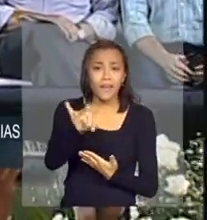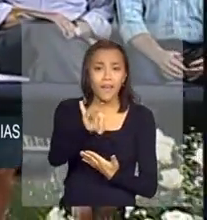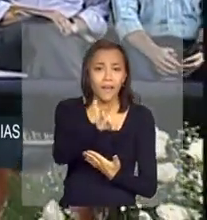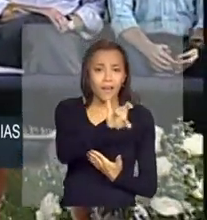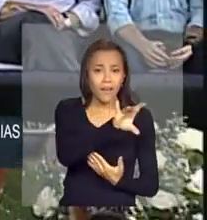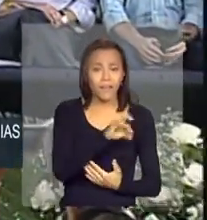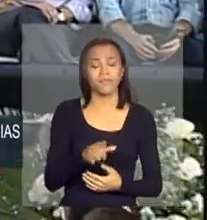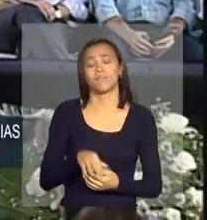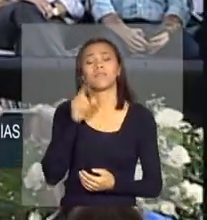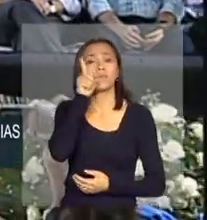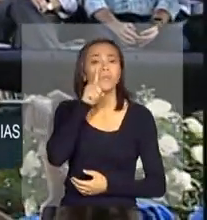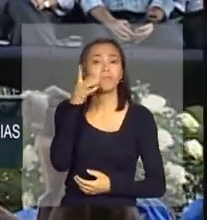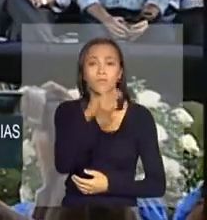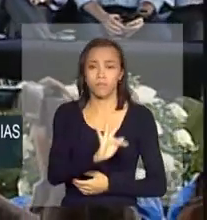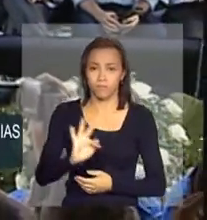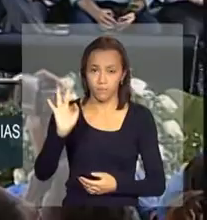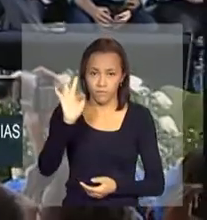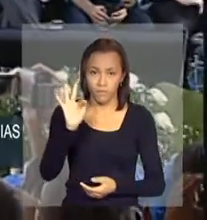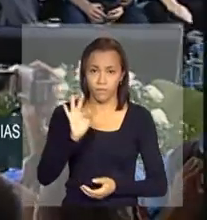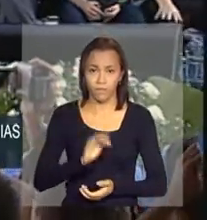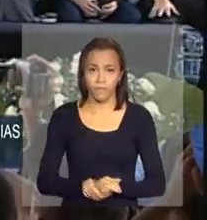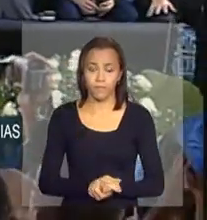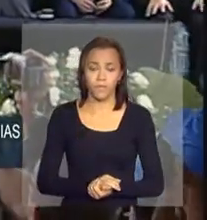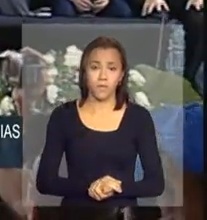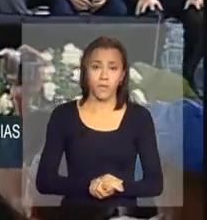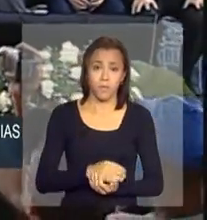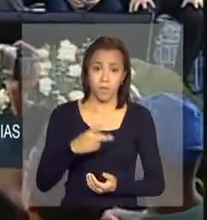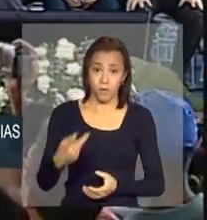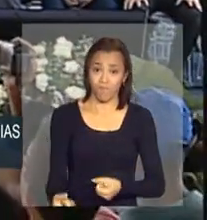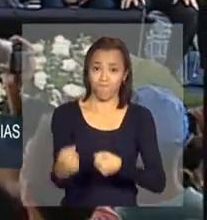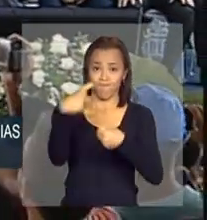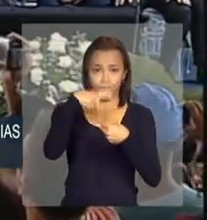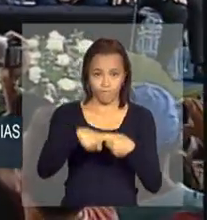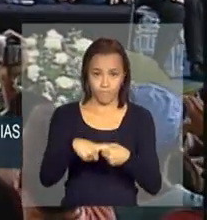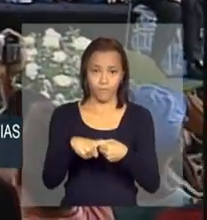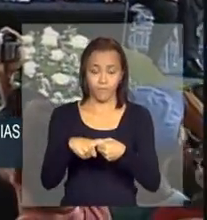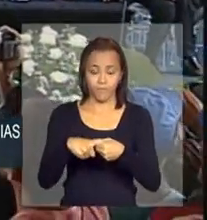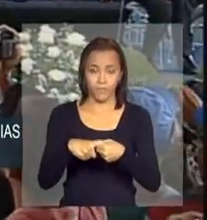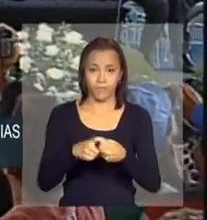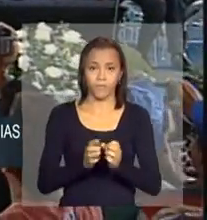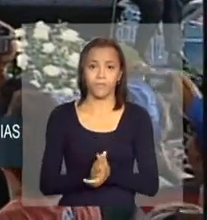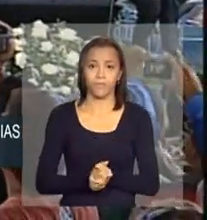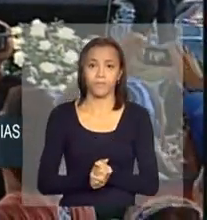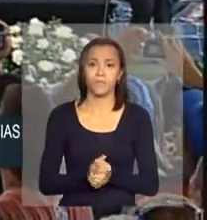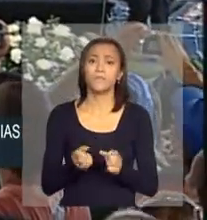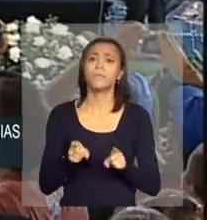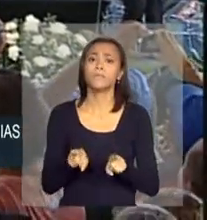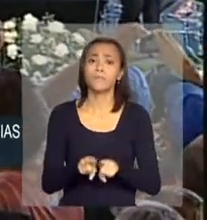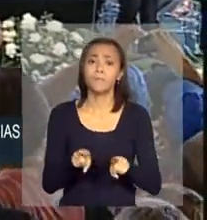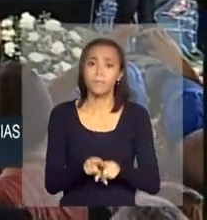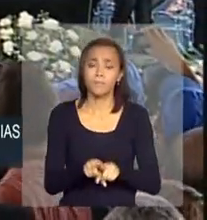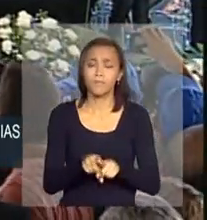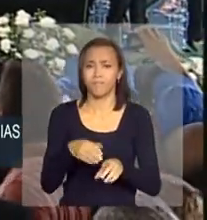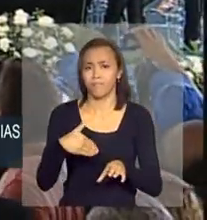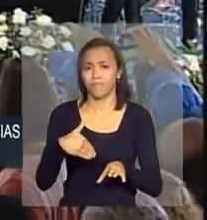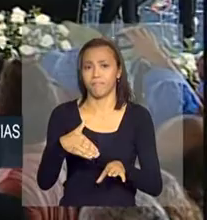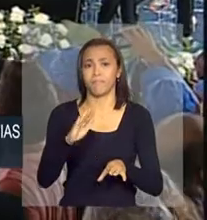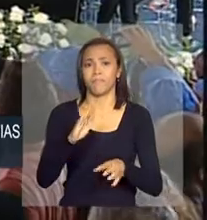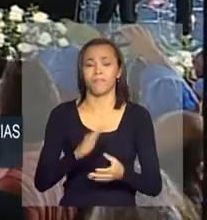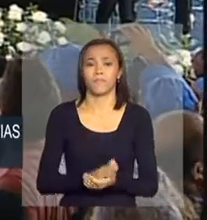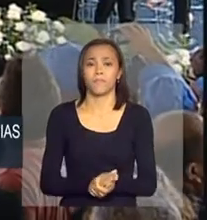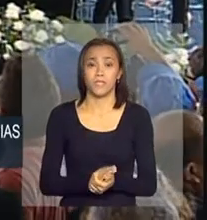um dos deputados federais pela parceria é que além além